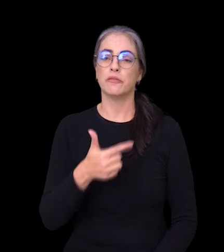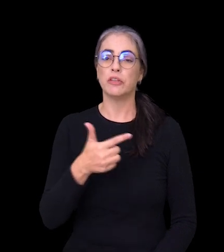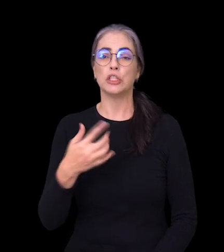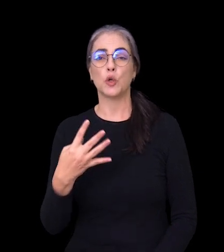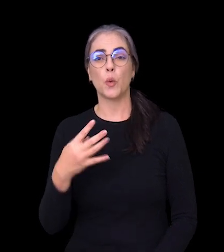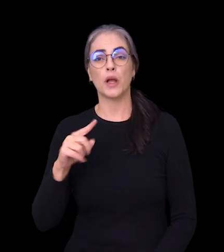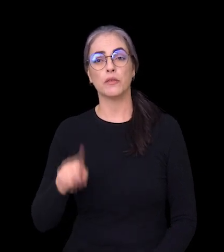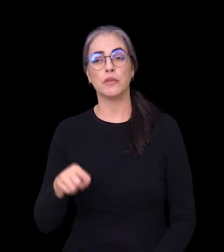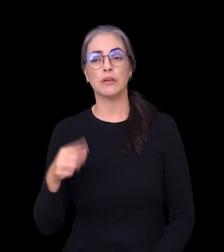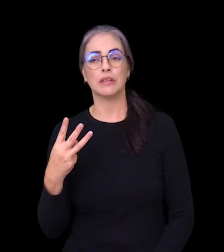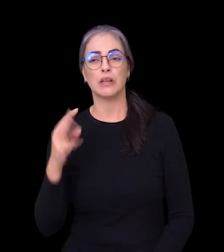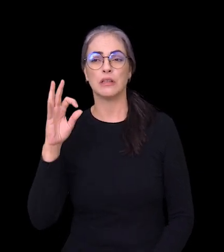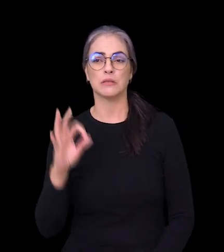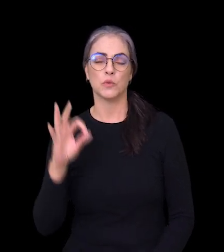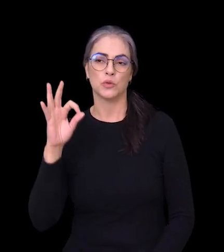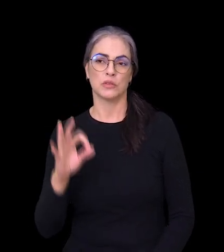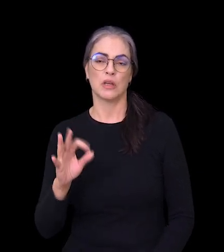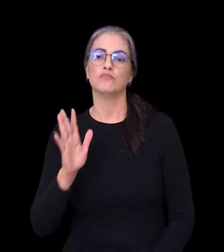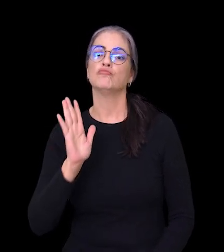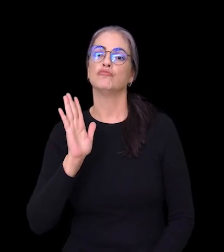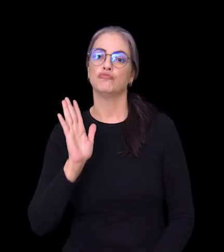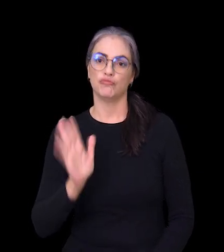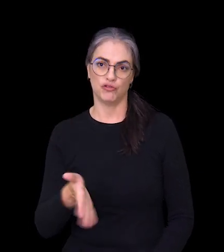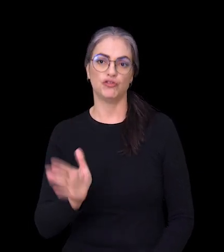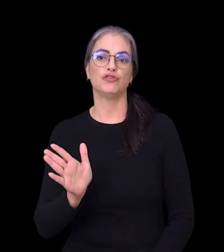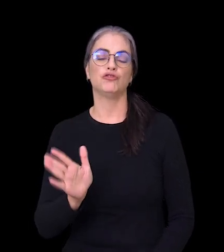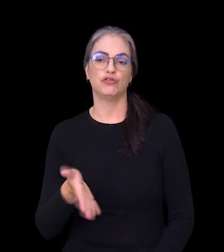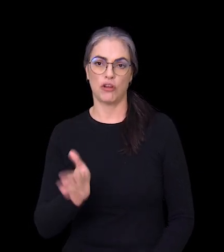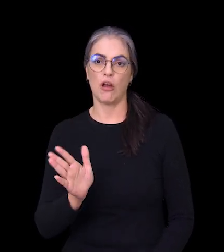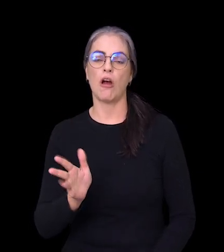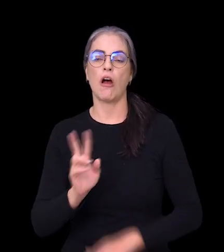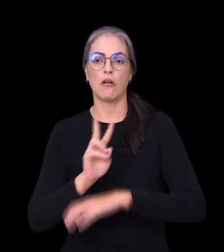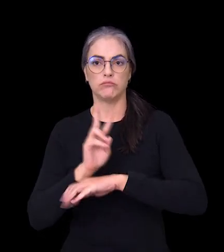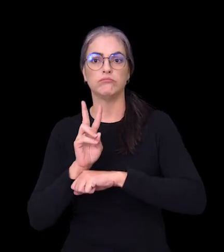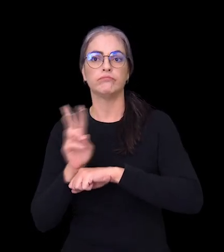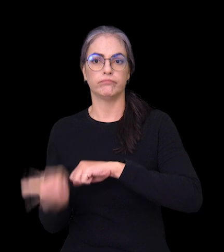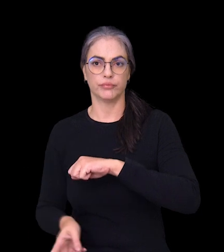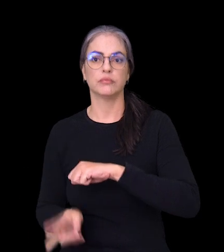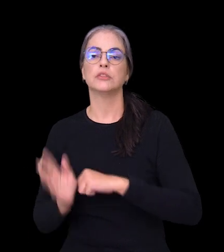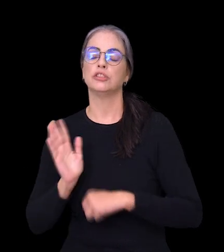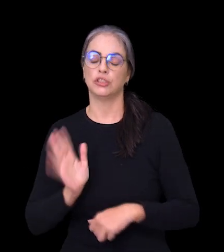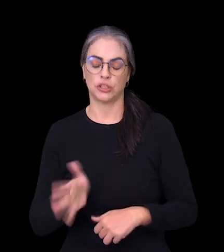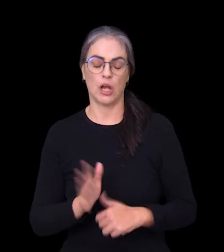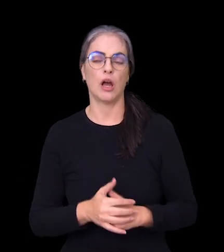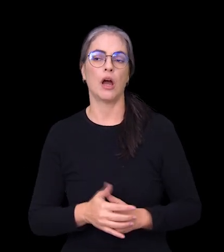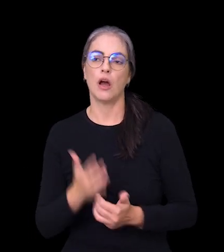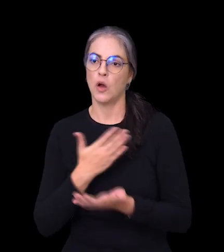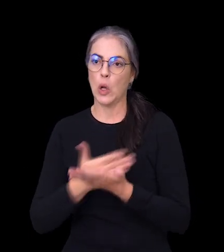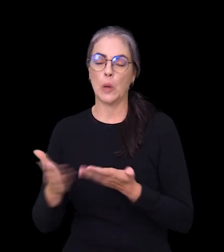24,3% delas já tiveram iniciação sexual nessa idade, de 13 aos 15 anos, e